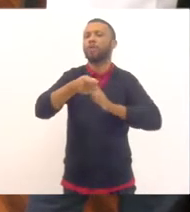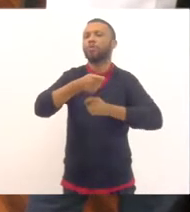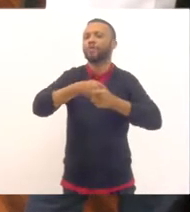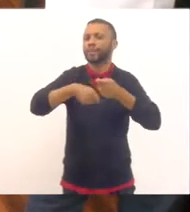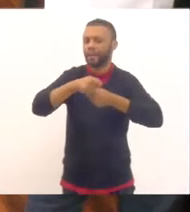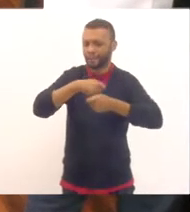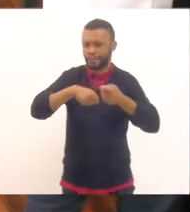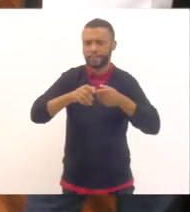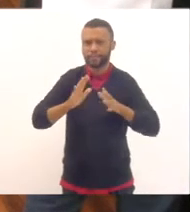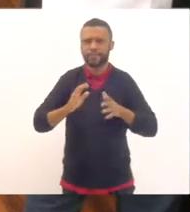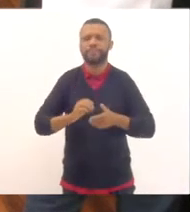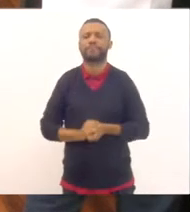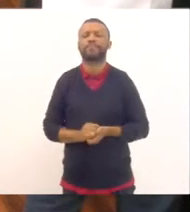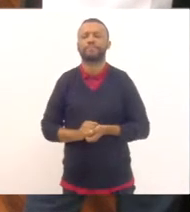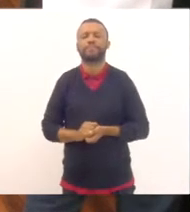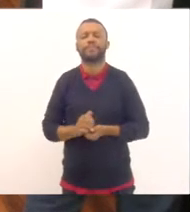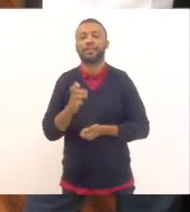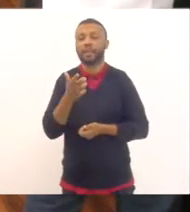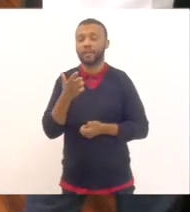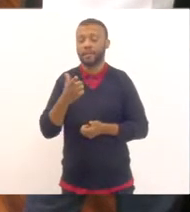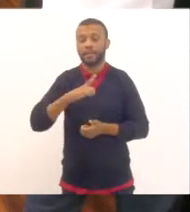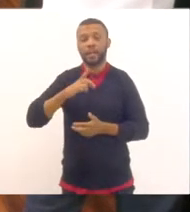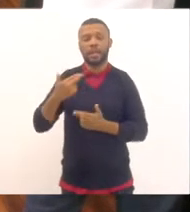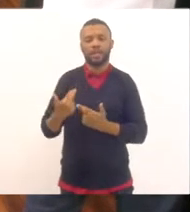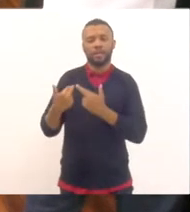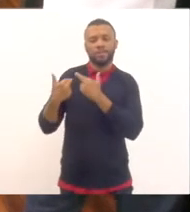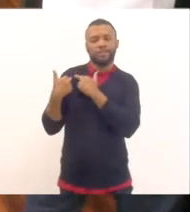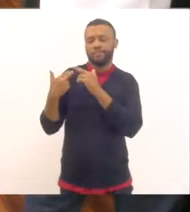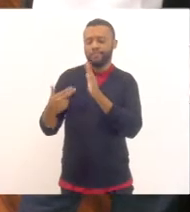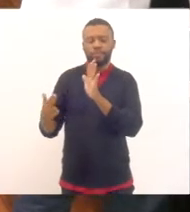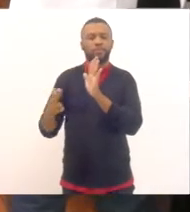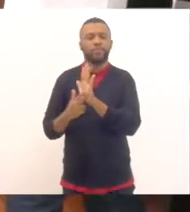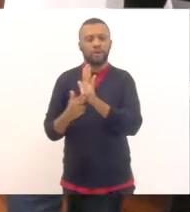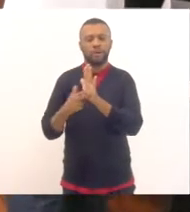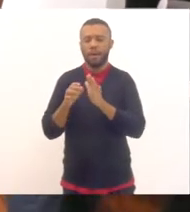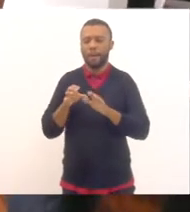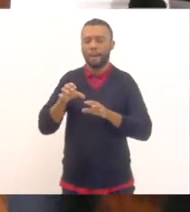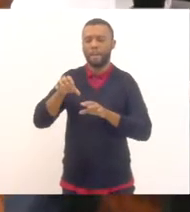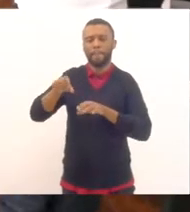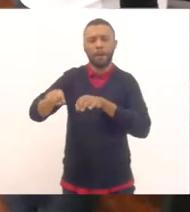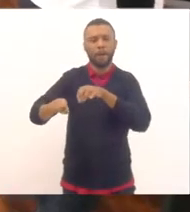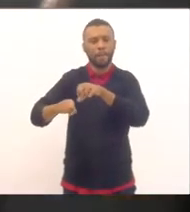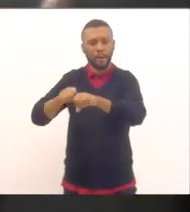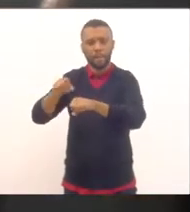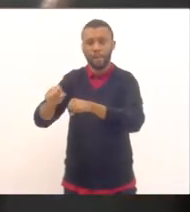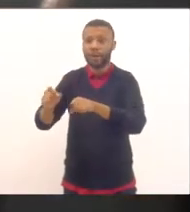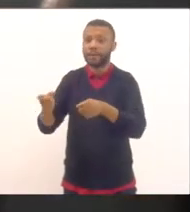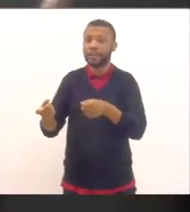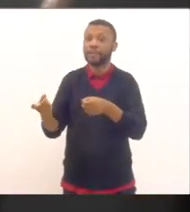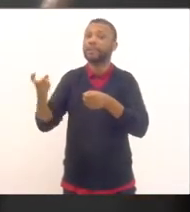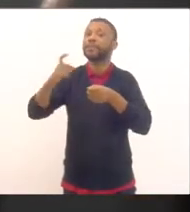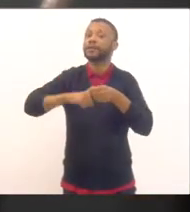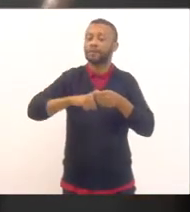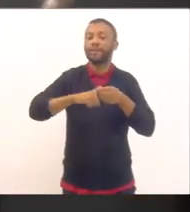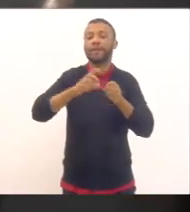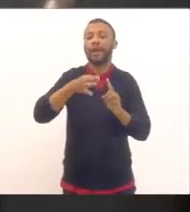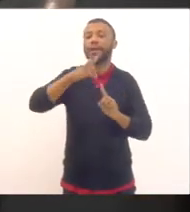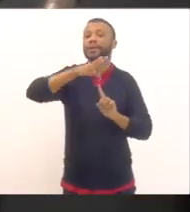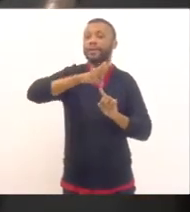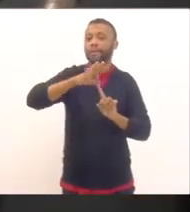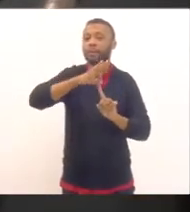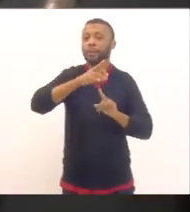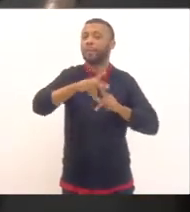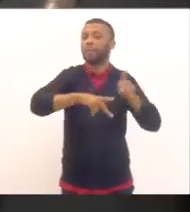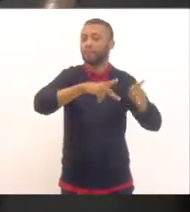queria assumir essa responsabilidade é tomar essas estações do tráfico ele deu essa declaração que ia montar operação